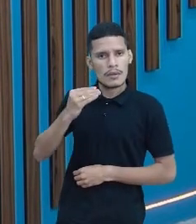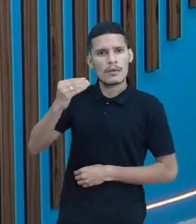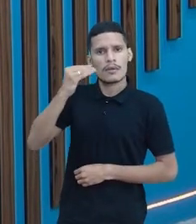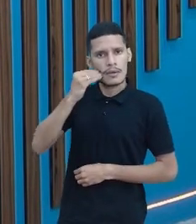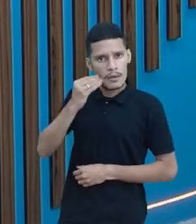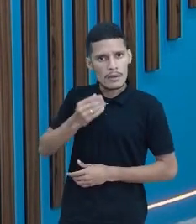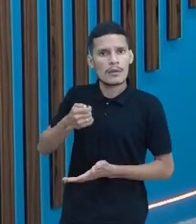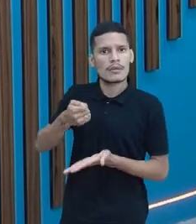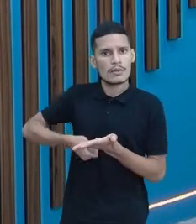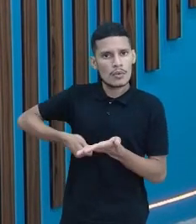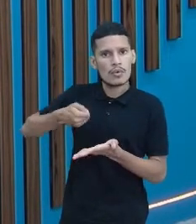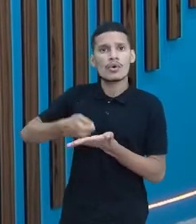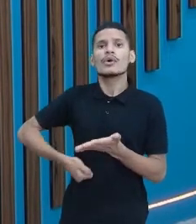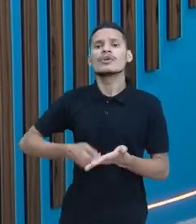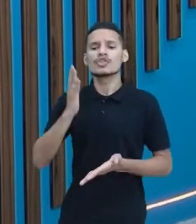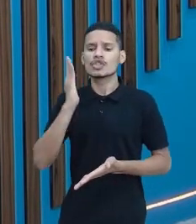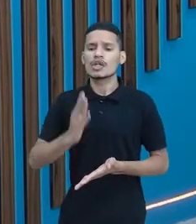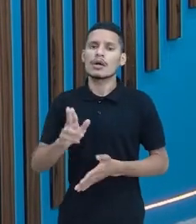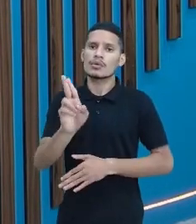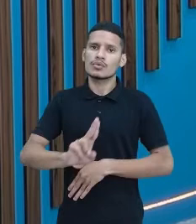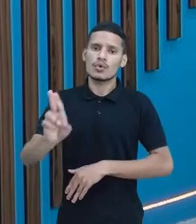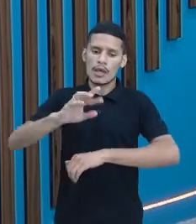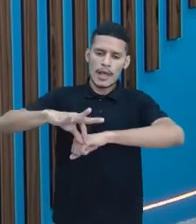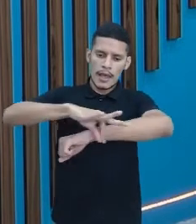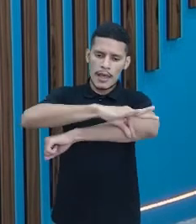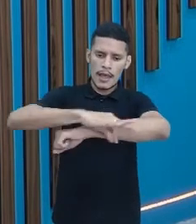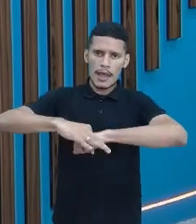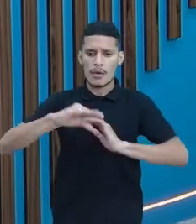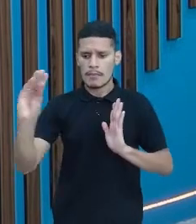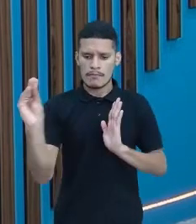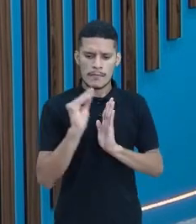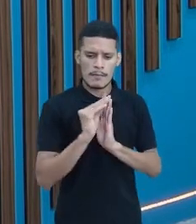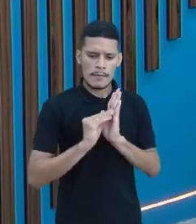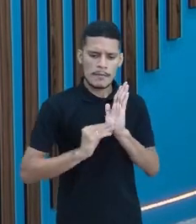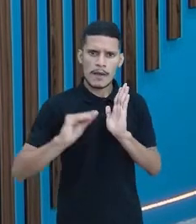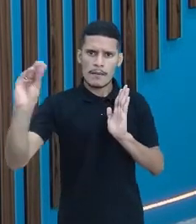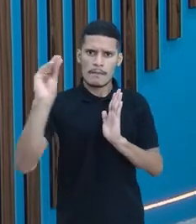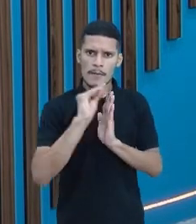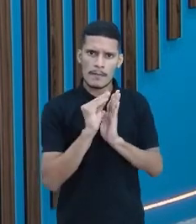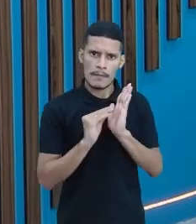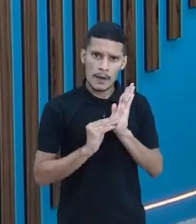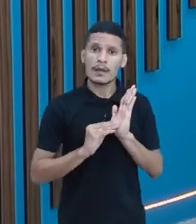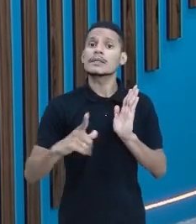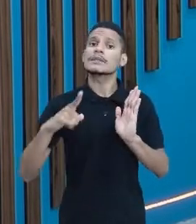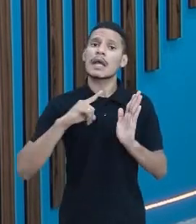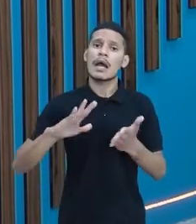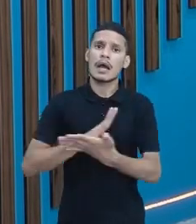caso a gente estava fazendo com régua, anotando os resultados, e a gente observou alguns